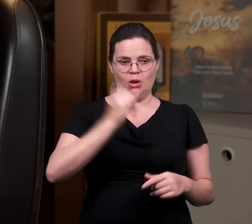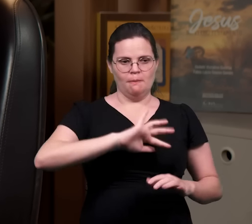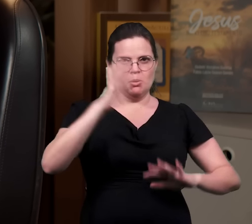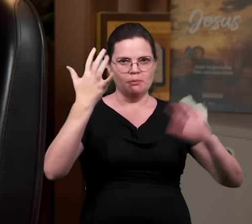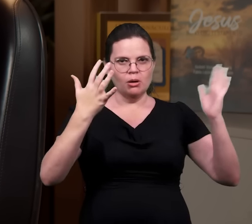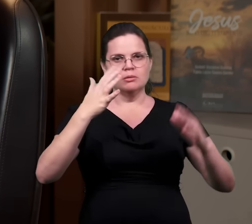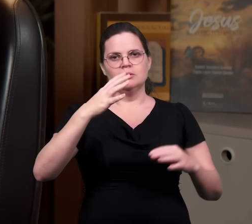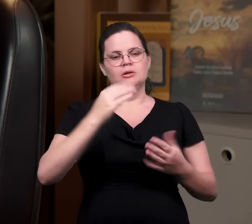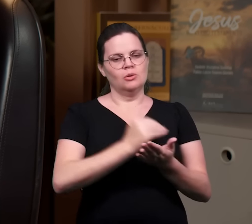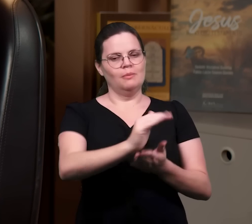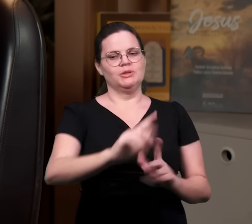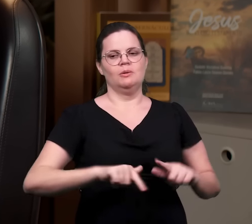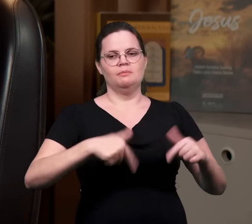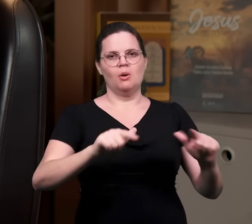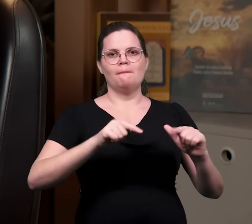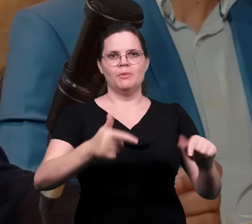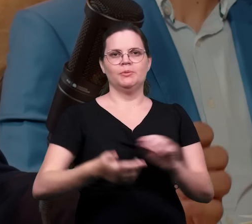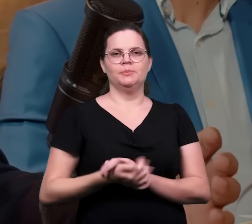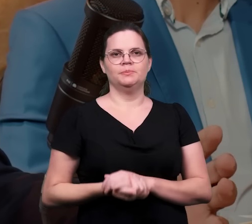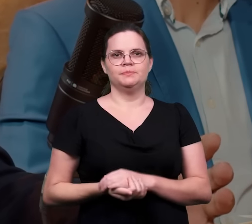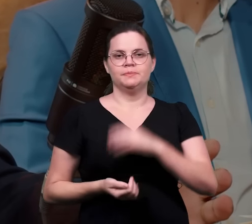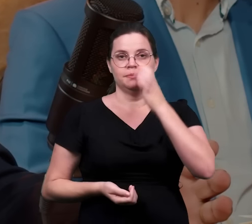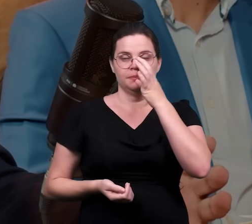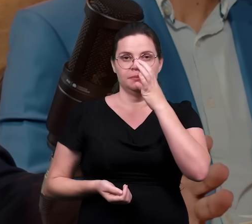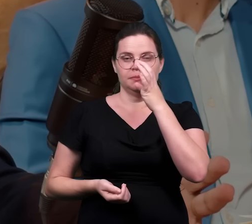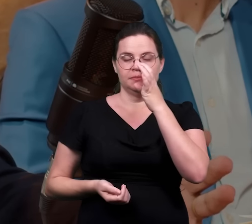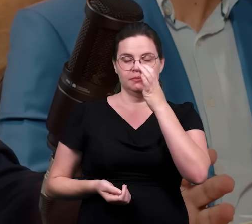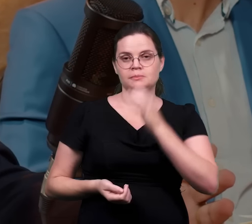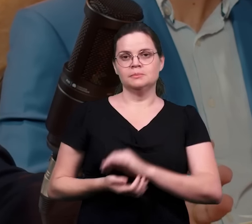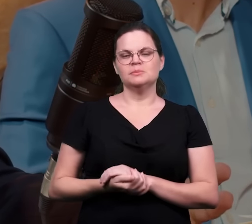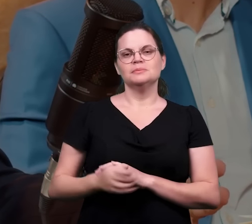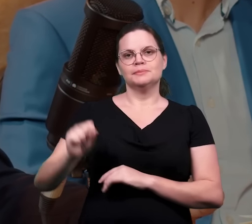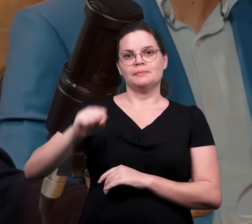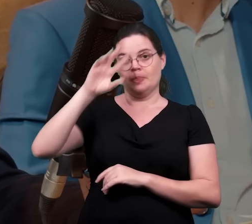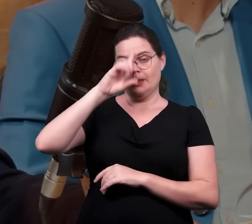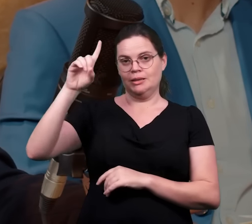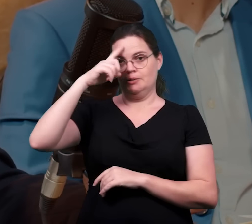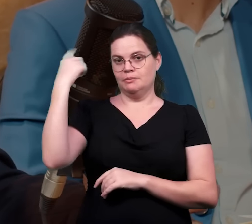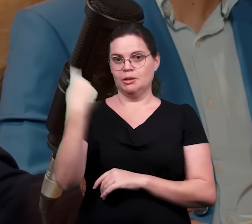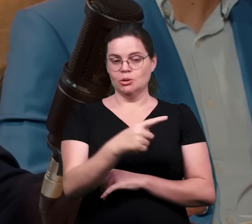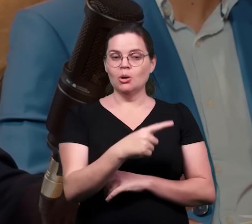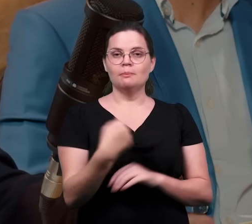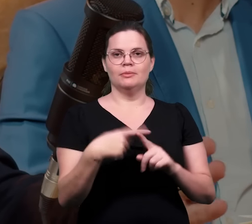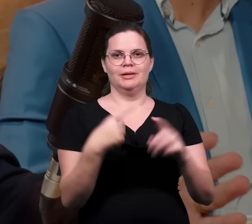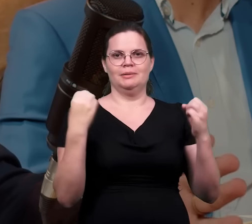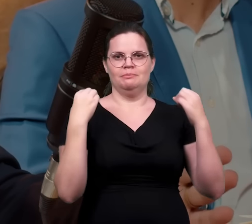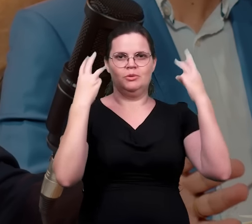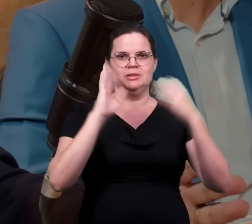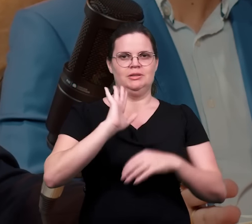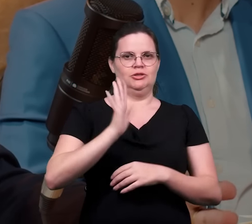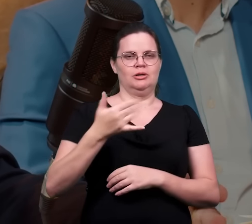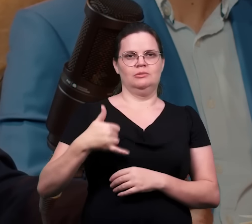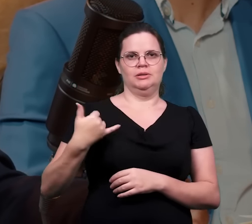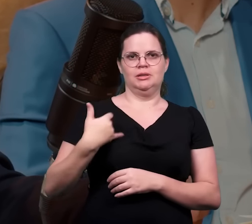ele operaria para preparar o povo para a saída, né? Deus ele deu uma ordenança, né? Depois de Moisés, já na